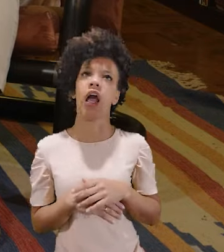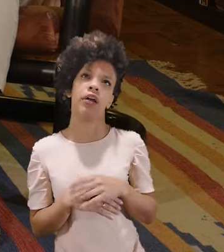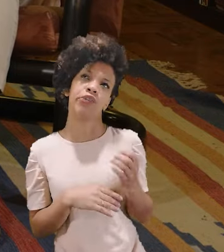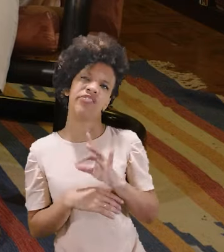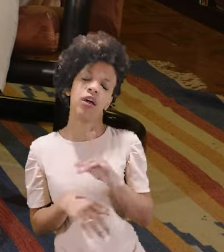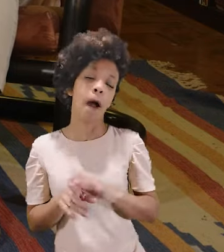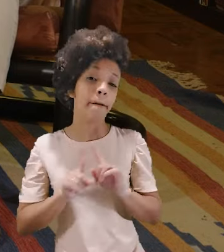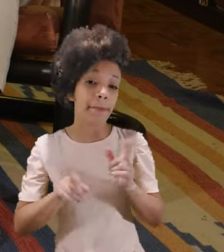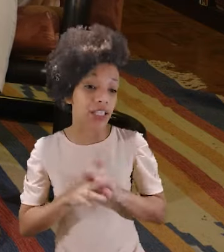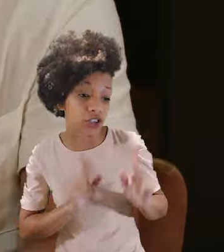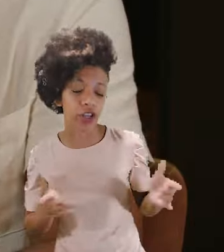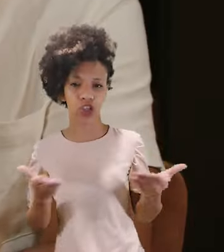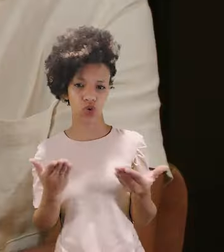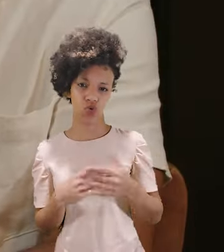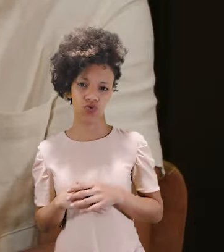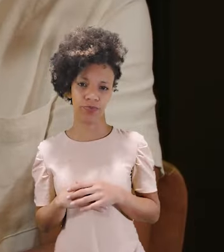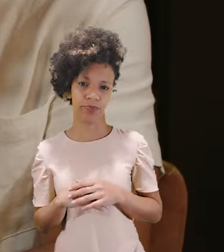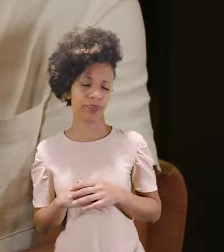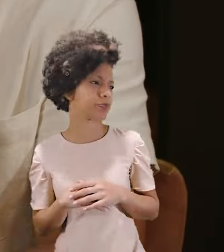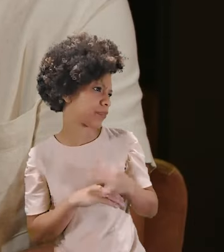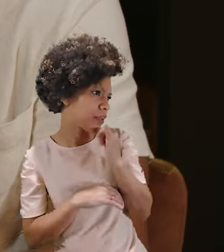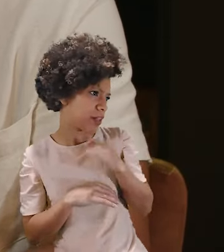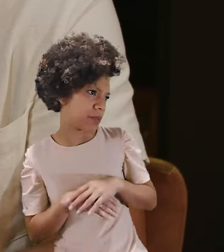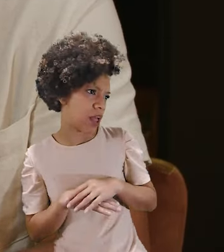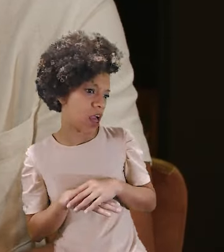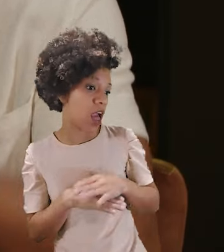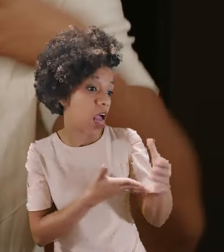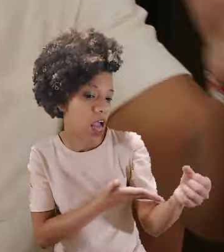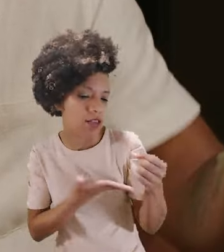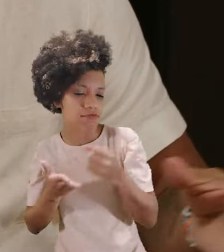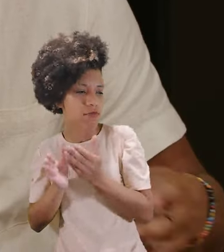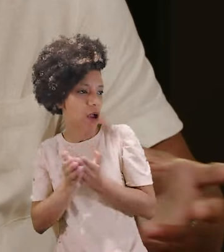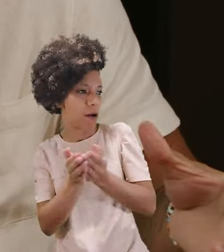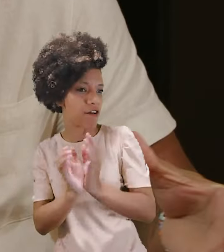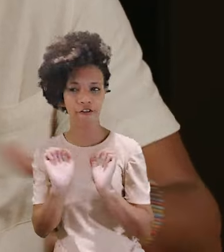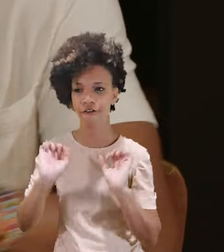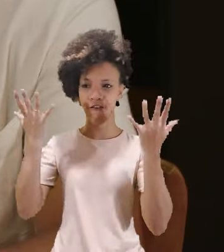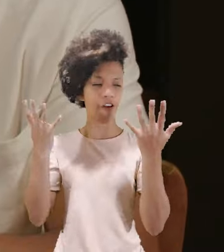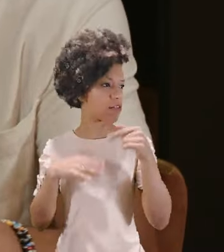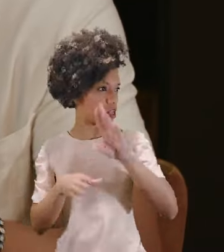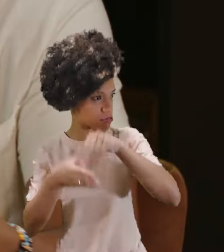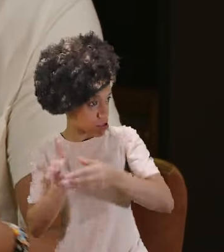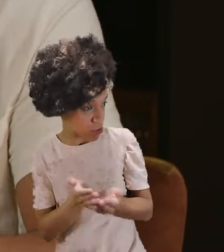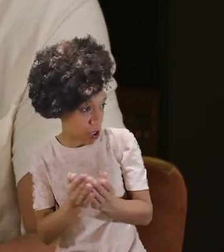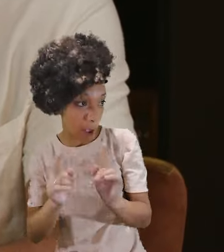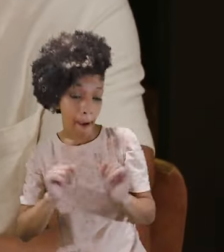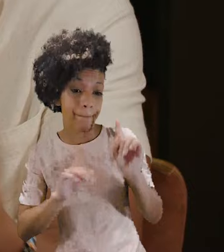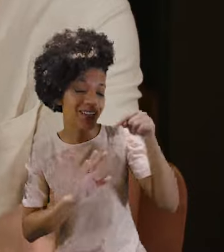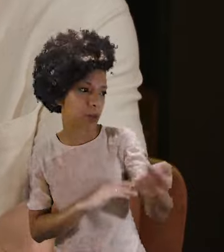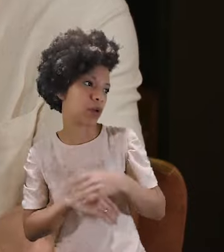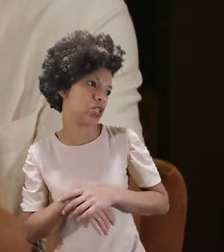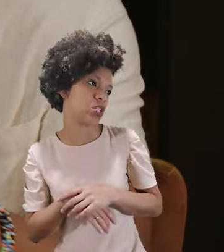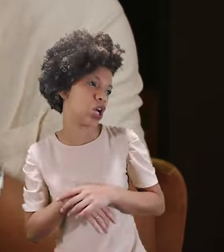uma nova que uma narrativa é diferente do que é hoje foi é uma mulher para bordo pô entendeu fazer a festa agora dessas coisas eu tinha isso aqui